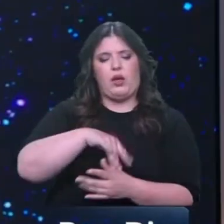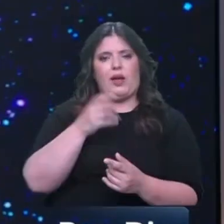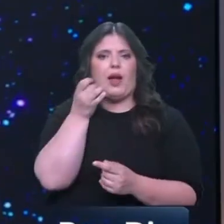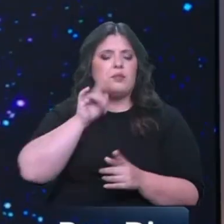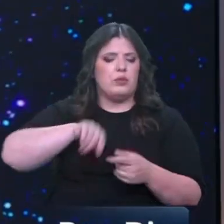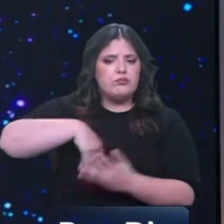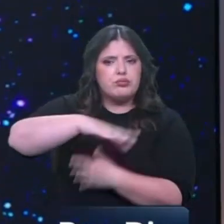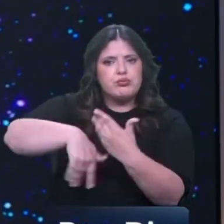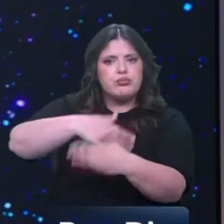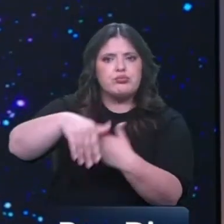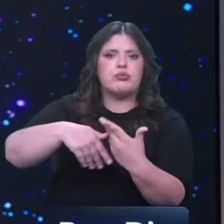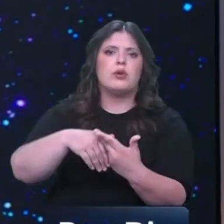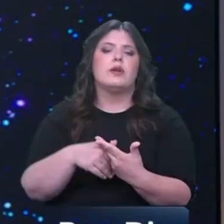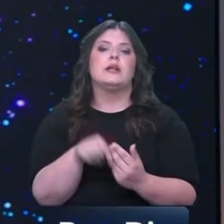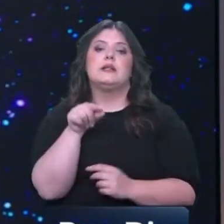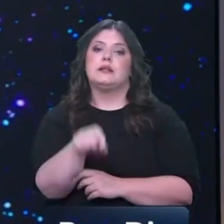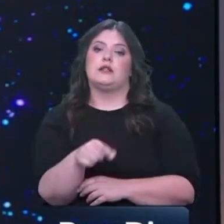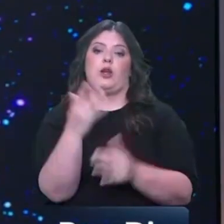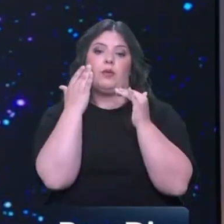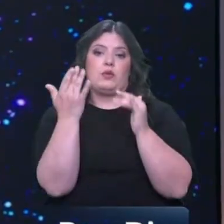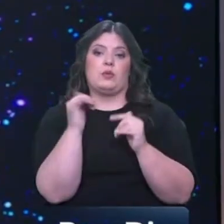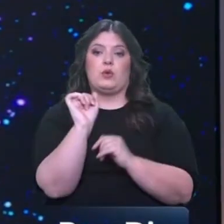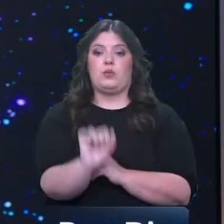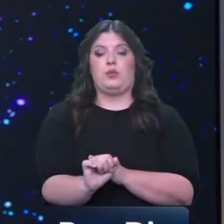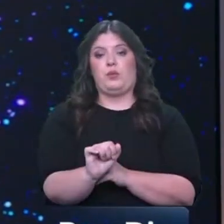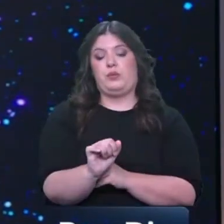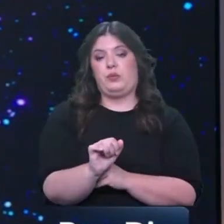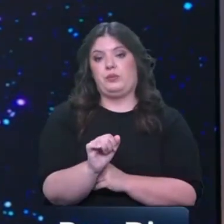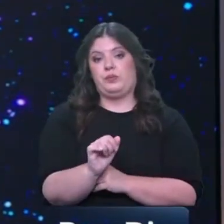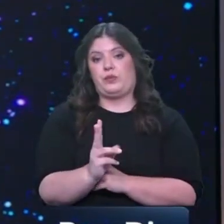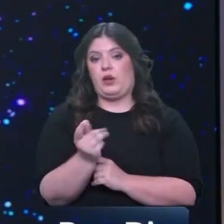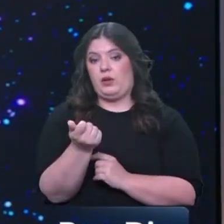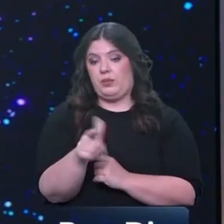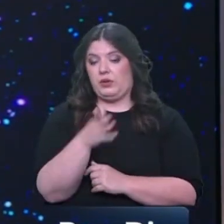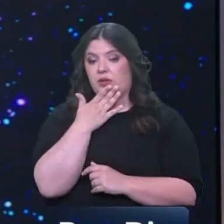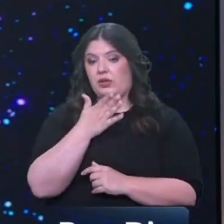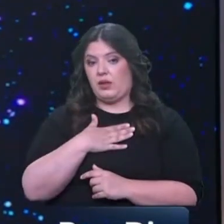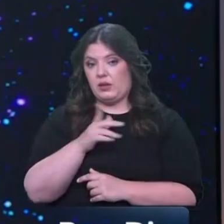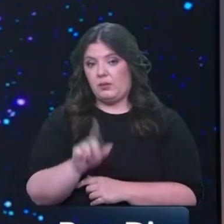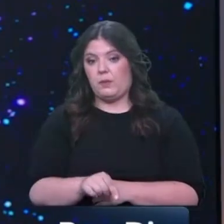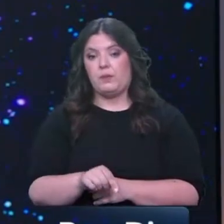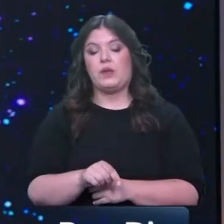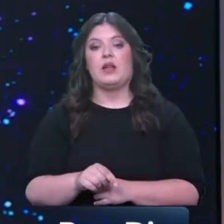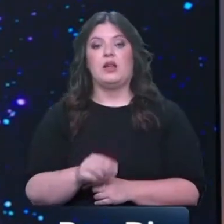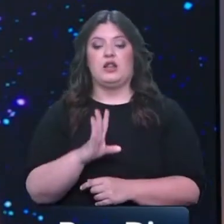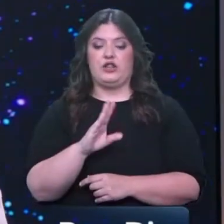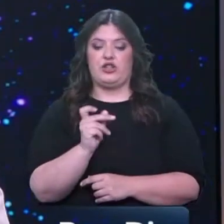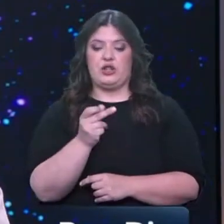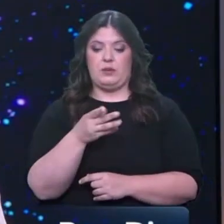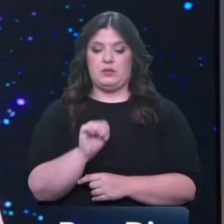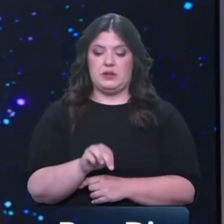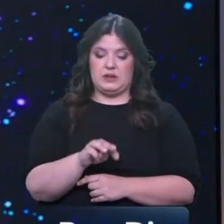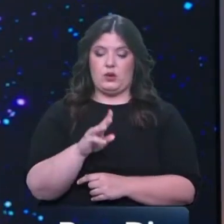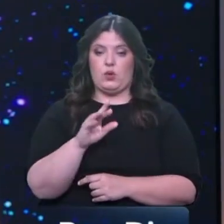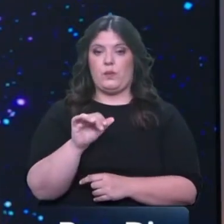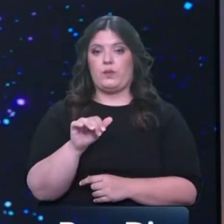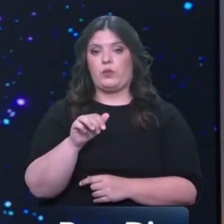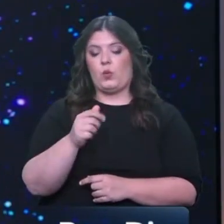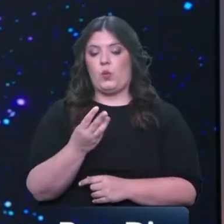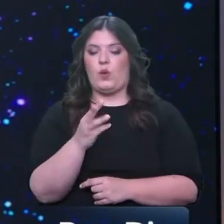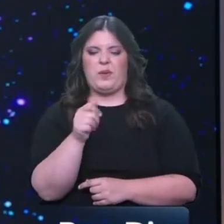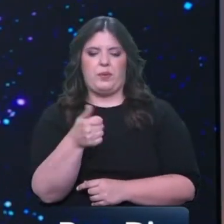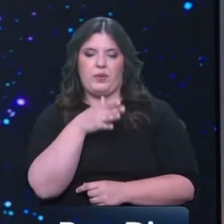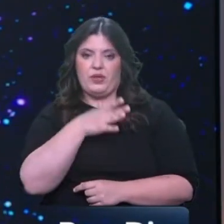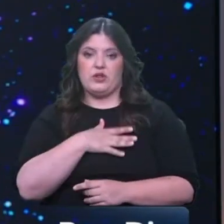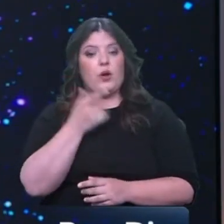rapidamente. Isto é uma informação que o próprio Hubble também nos deu, mas agora este James Webb diz que, atenção, isto pode não